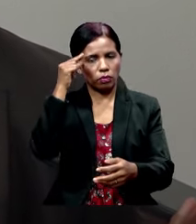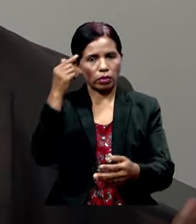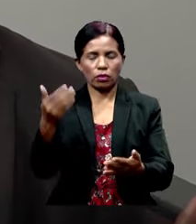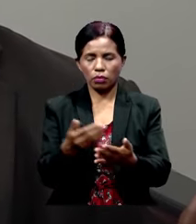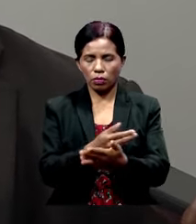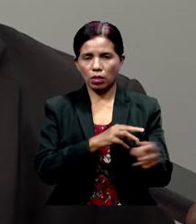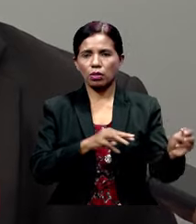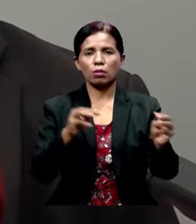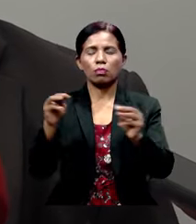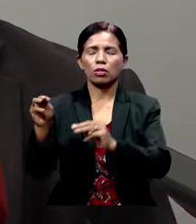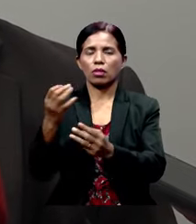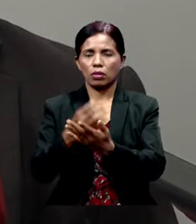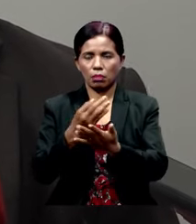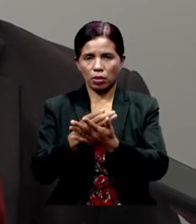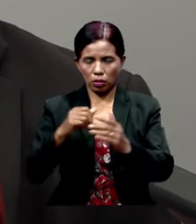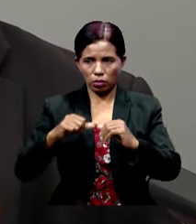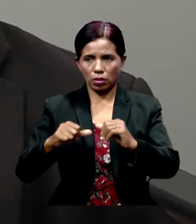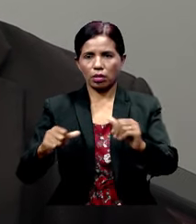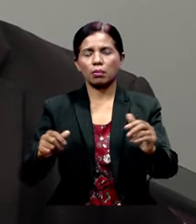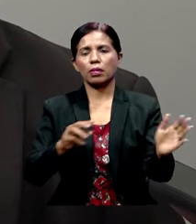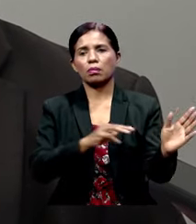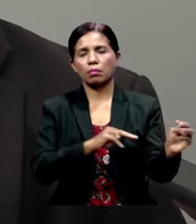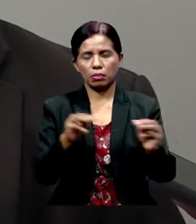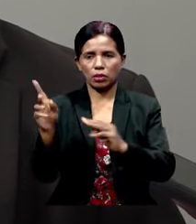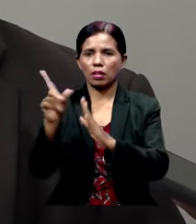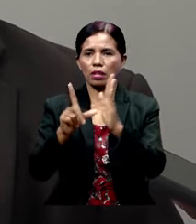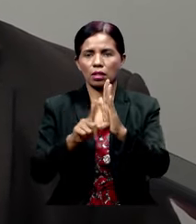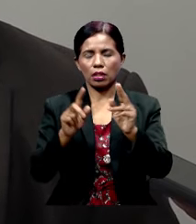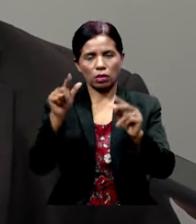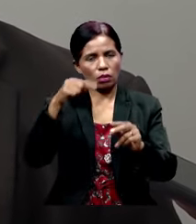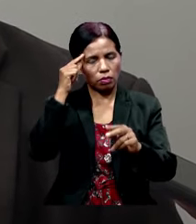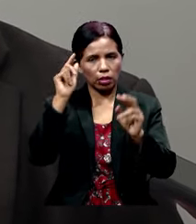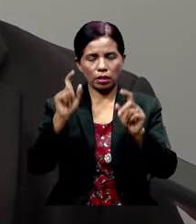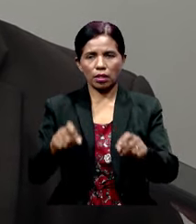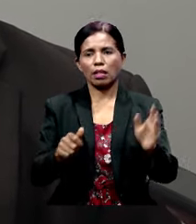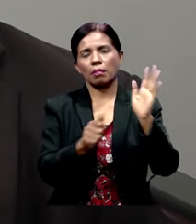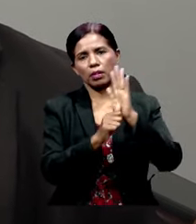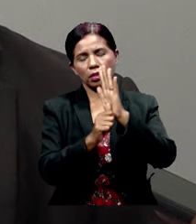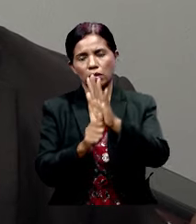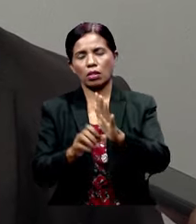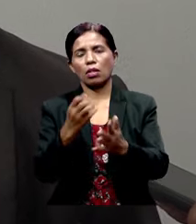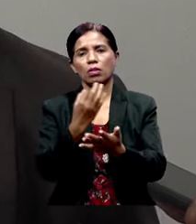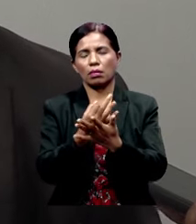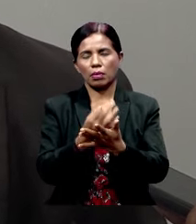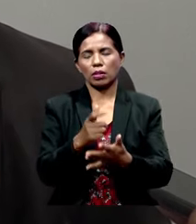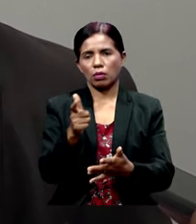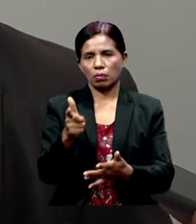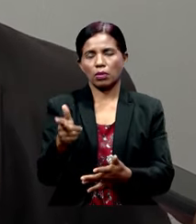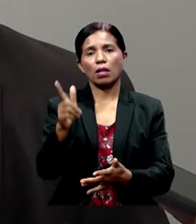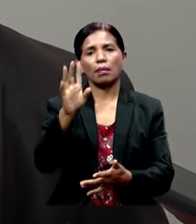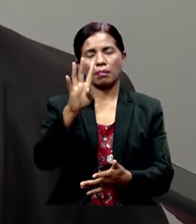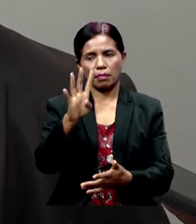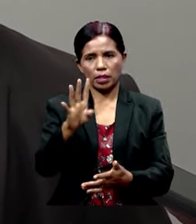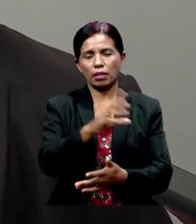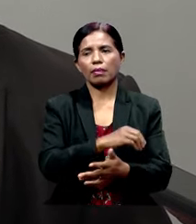orçamento nível lá, depois a alteração, né, tem que o governo tem que apresentar falei, o orçamento 2024, né, então razão em ser nem a